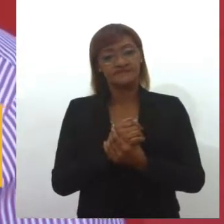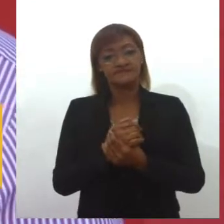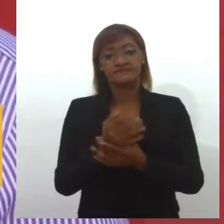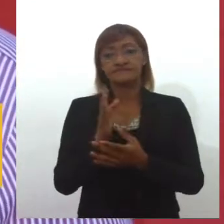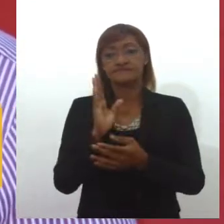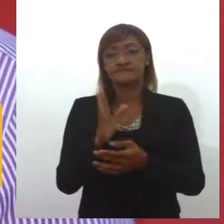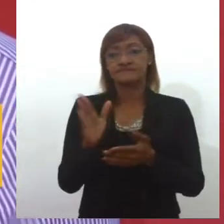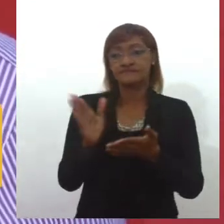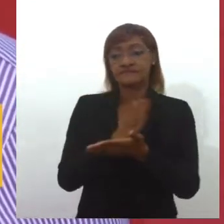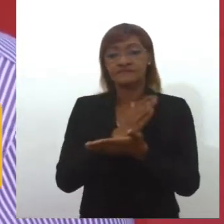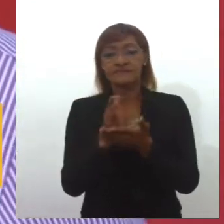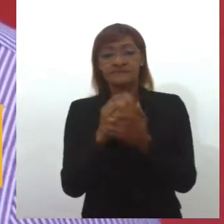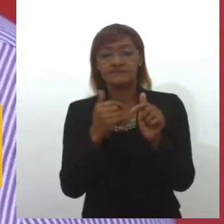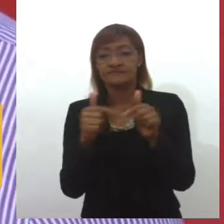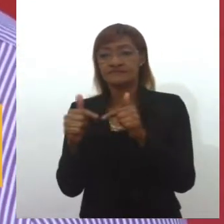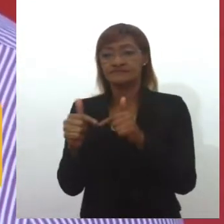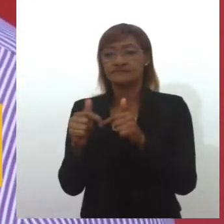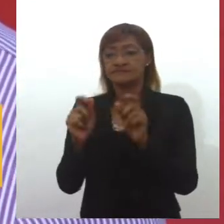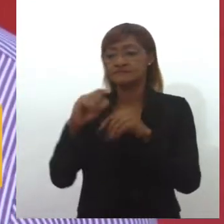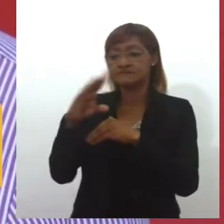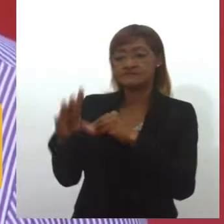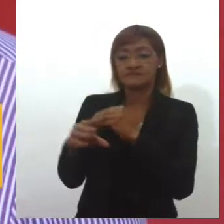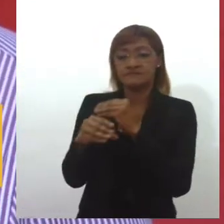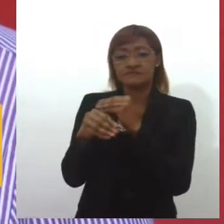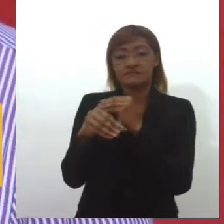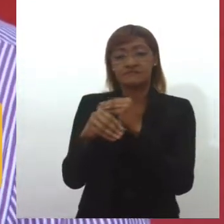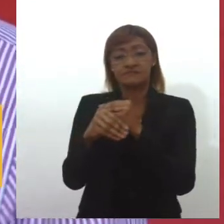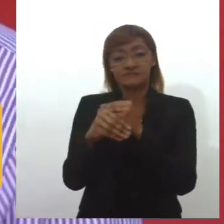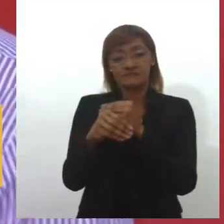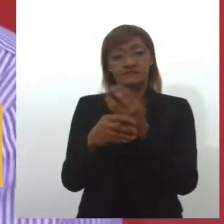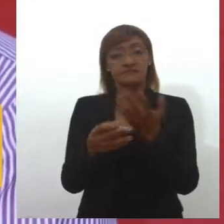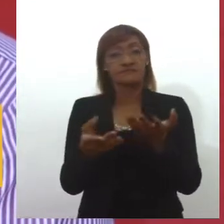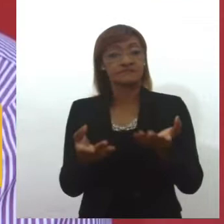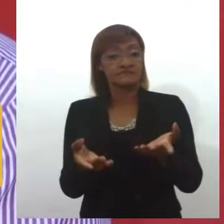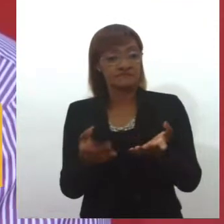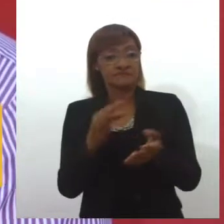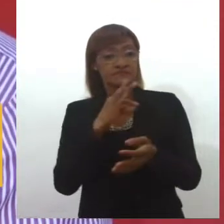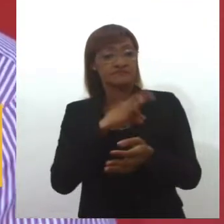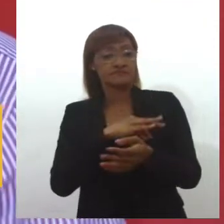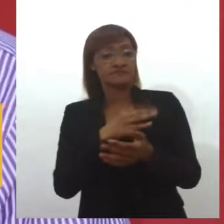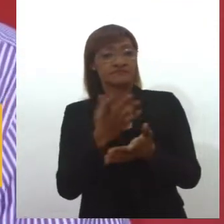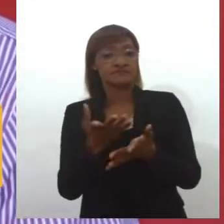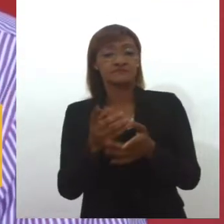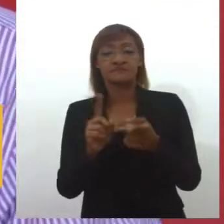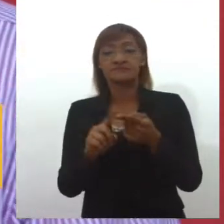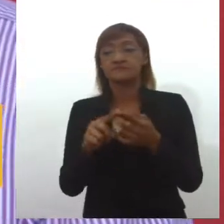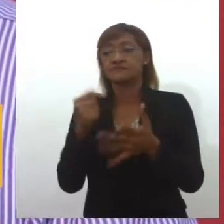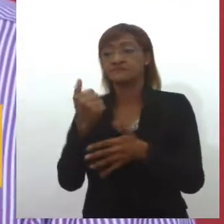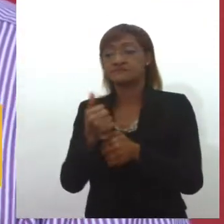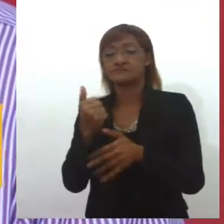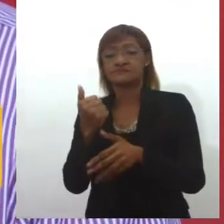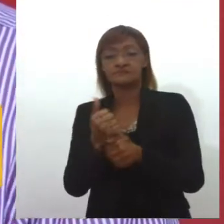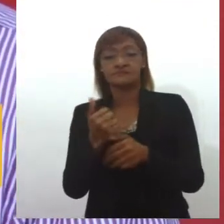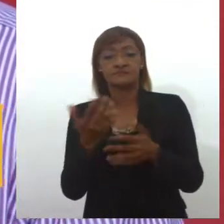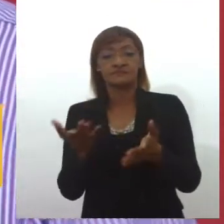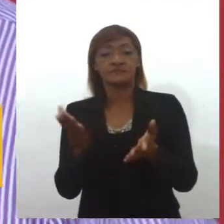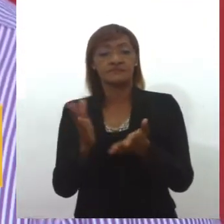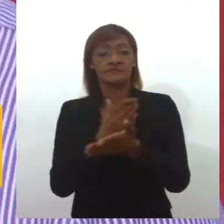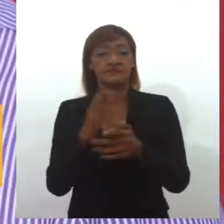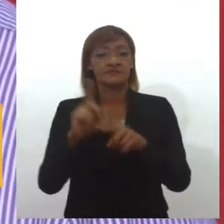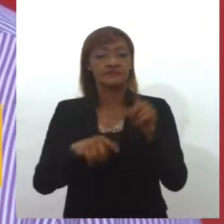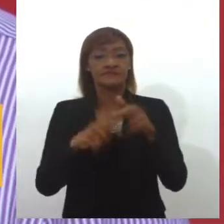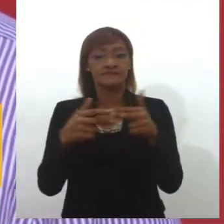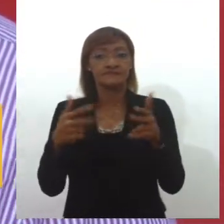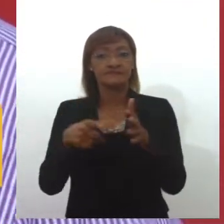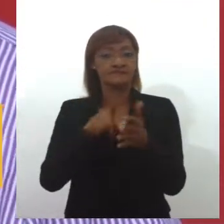inclusive como bico, para poder agregar nosso orçamento familiar. estamos fazendo substituições. Então, alguns produtos que eram comprados antes não